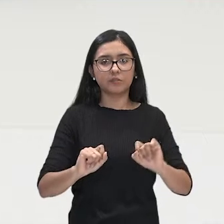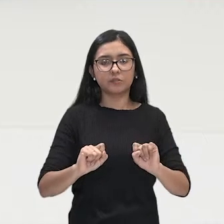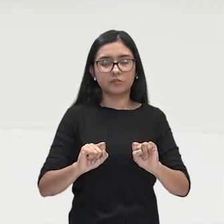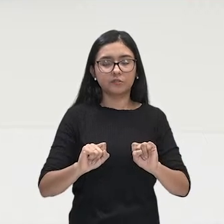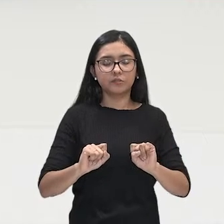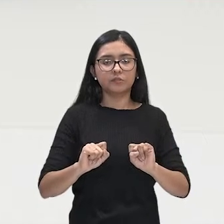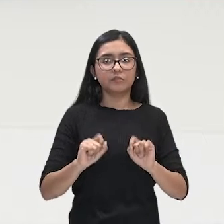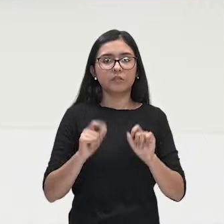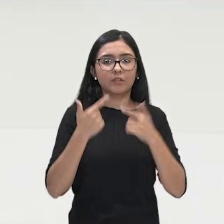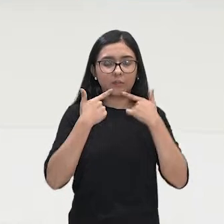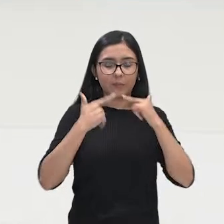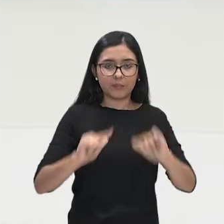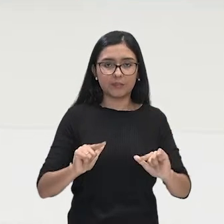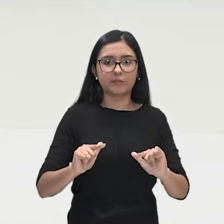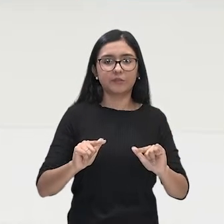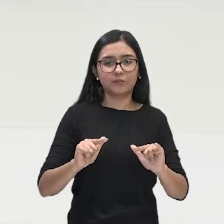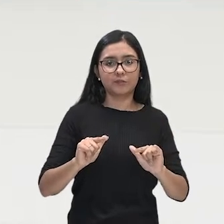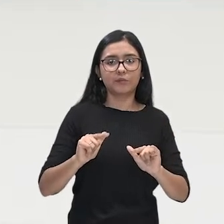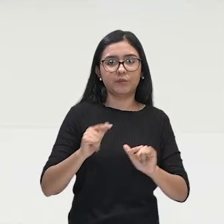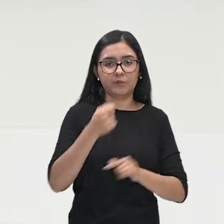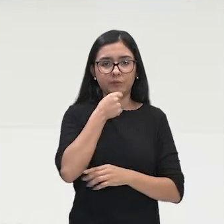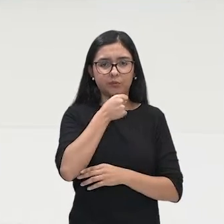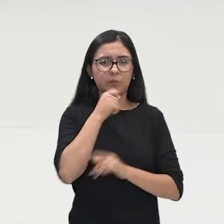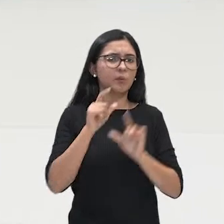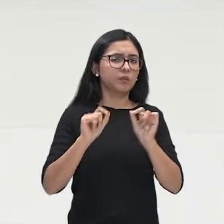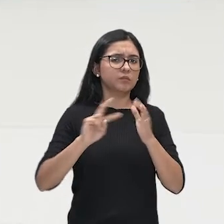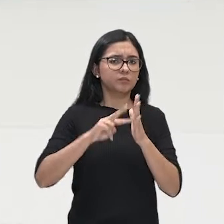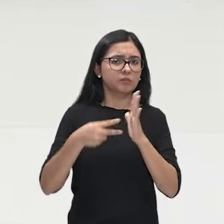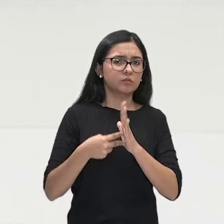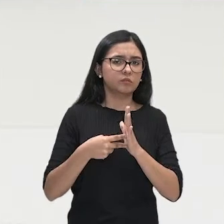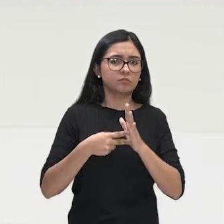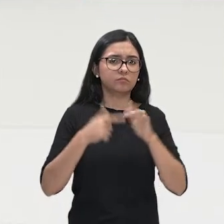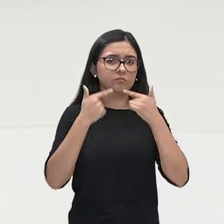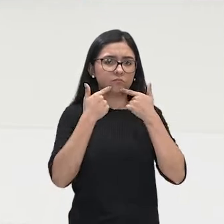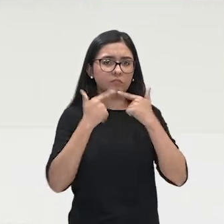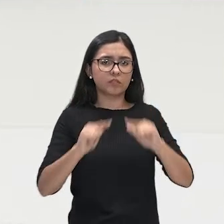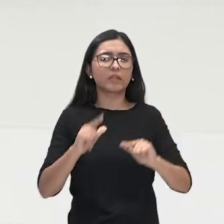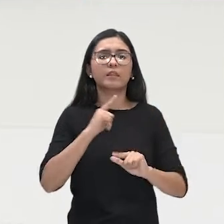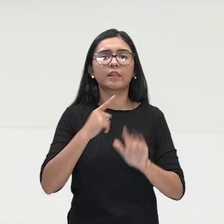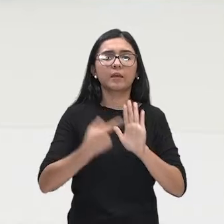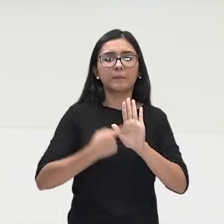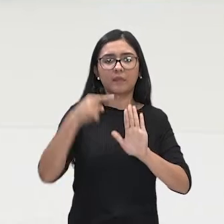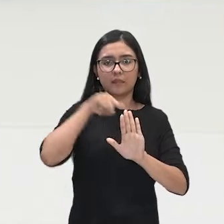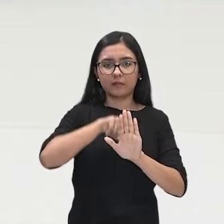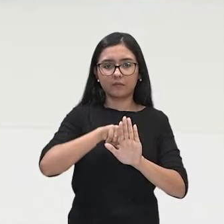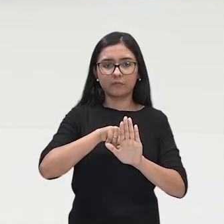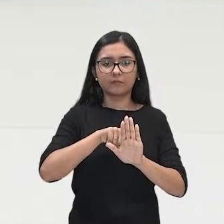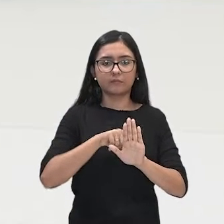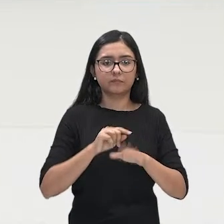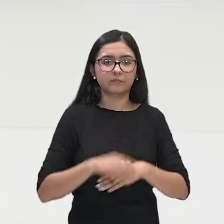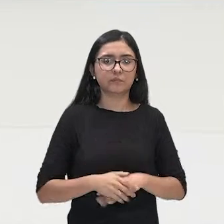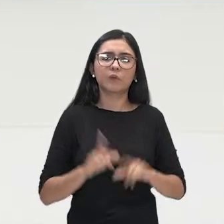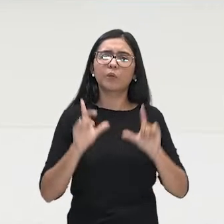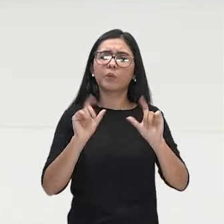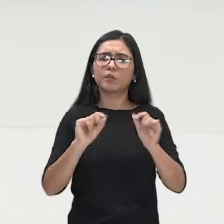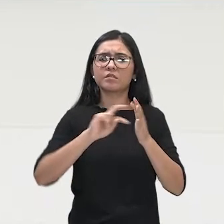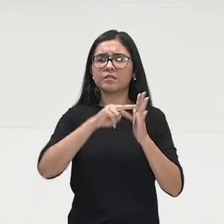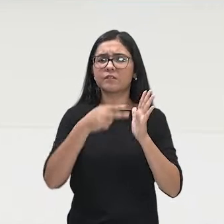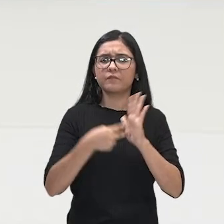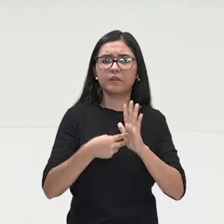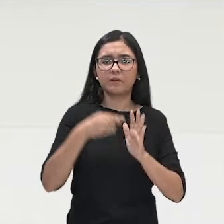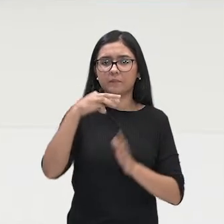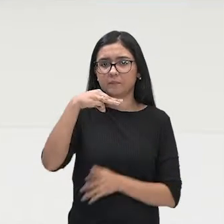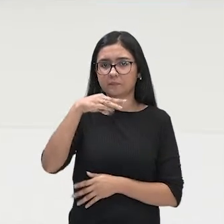que linguagem é essa, né, que recebe as metáforas? Que tipo? O que é uma metáfora? Você